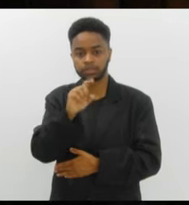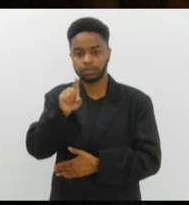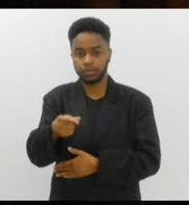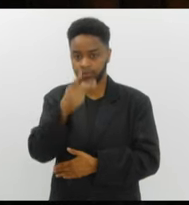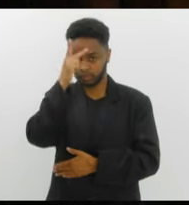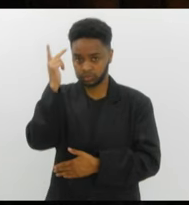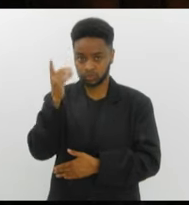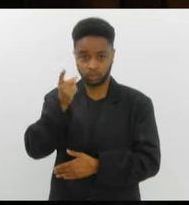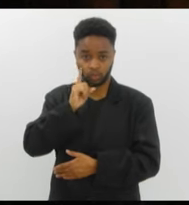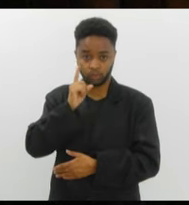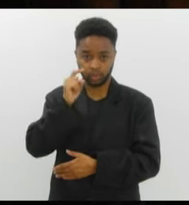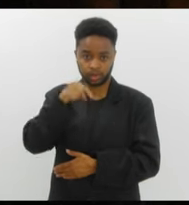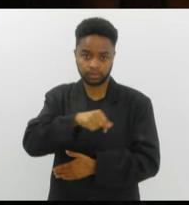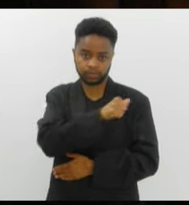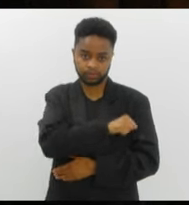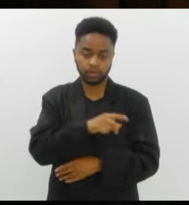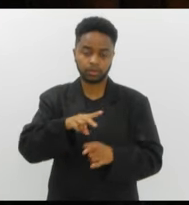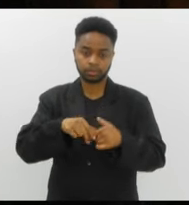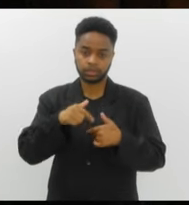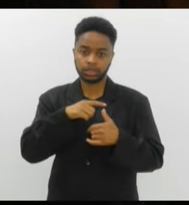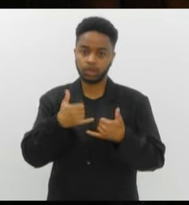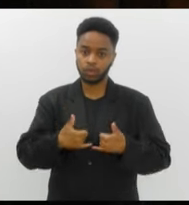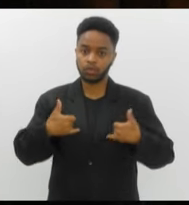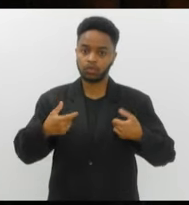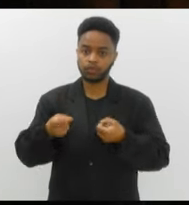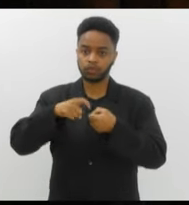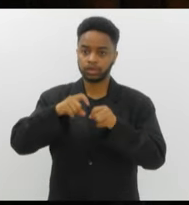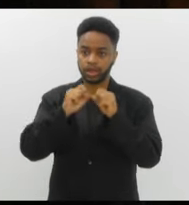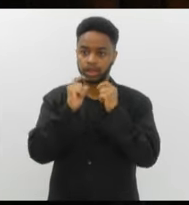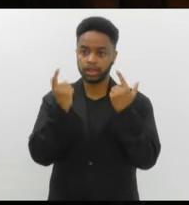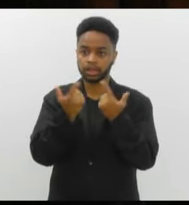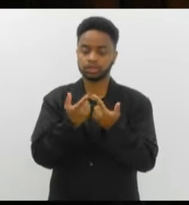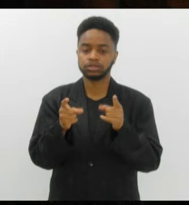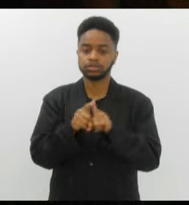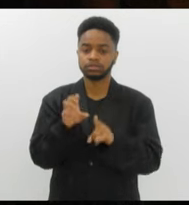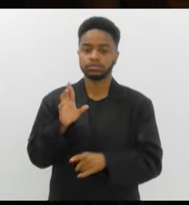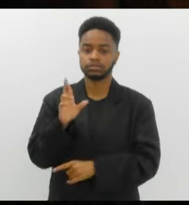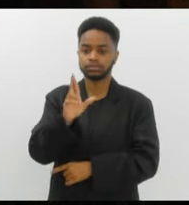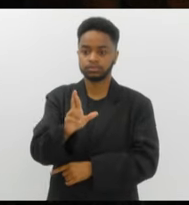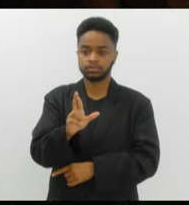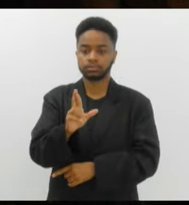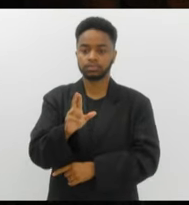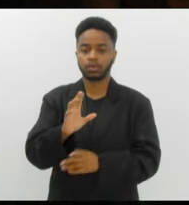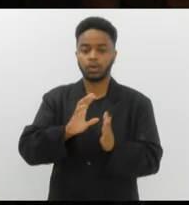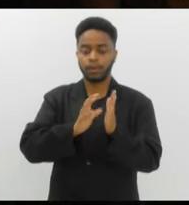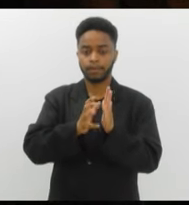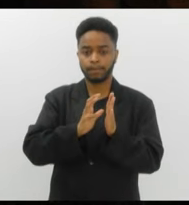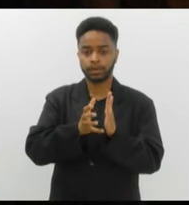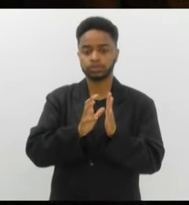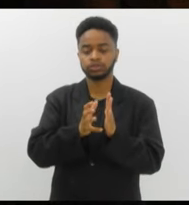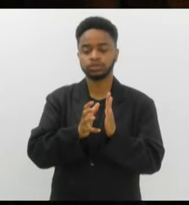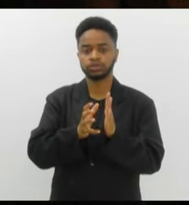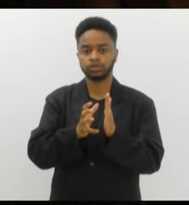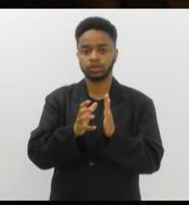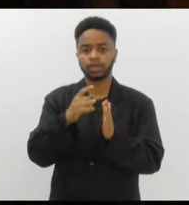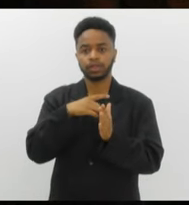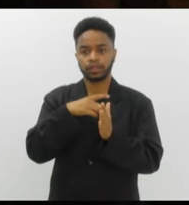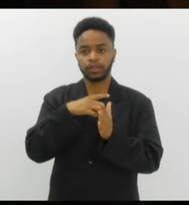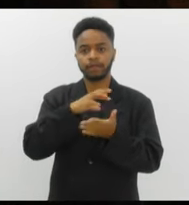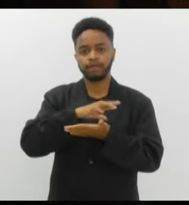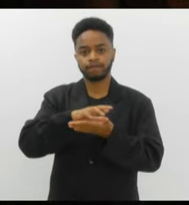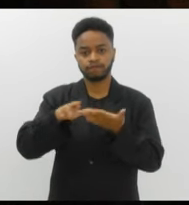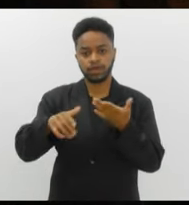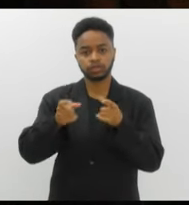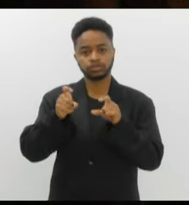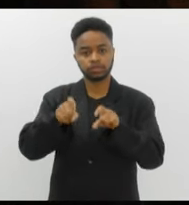de Janeiro. Por isso, tenho muito orgulho de voltar a essa casa, de representar esse partido que tem muitos mandatos